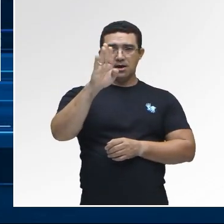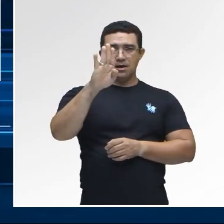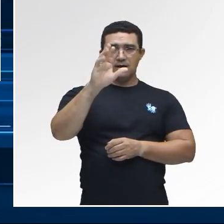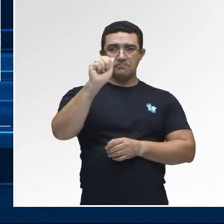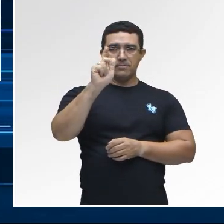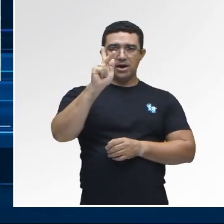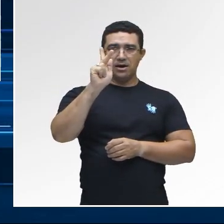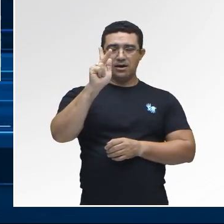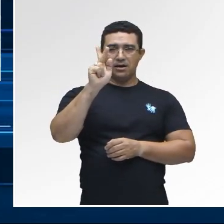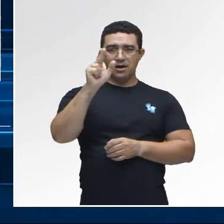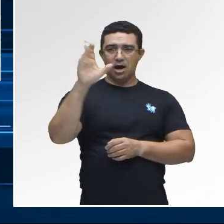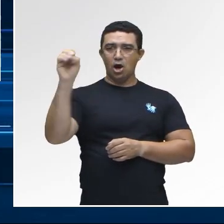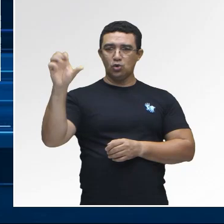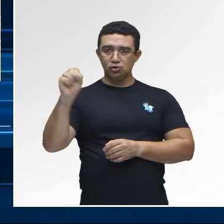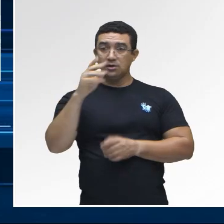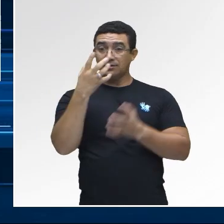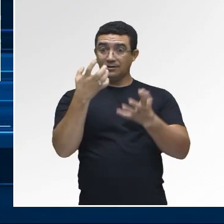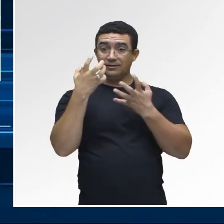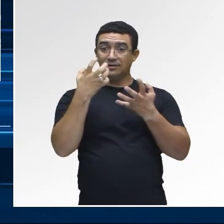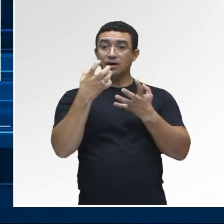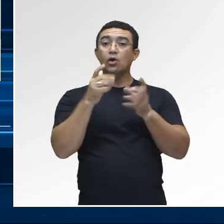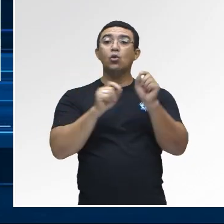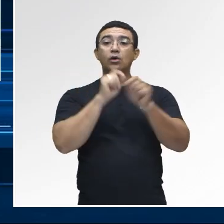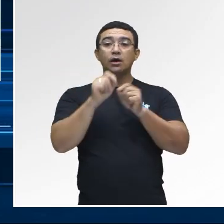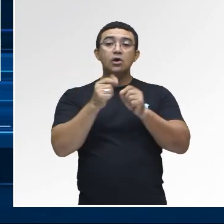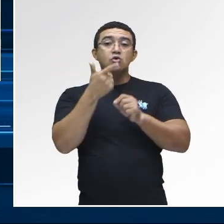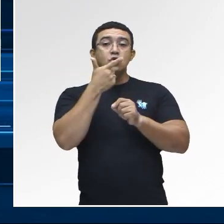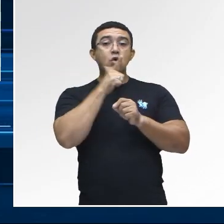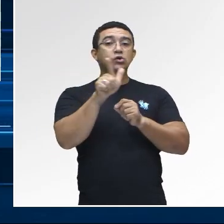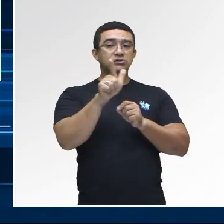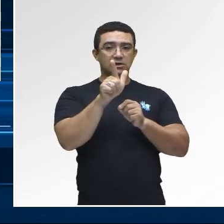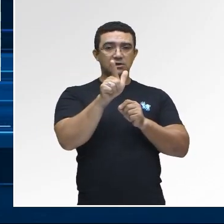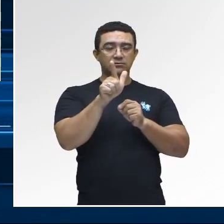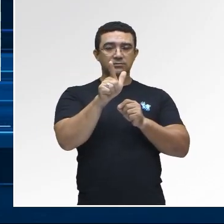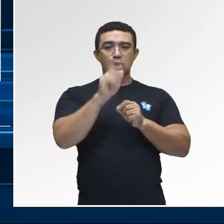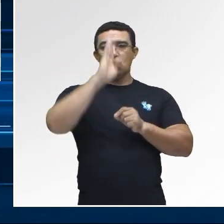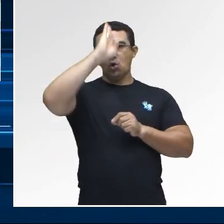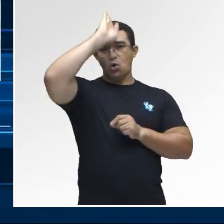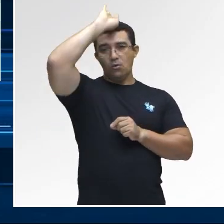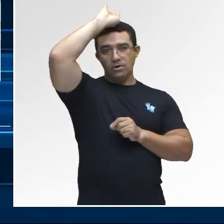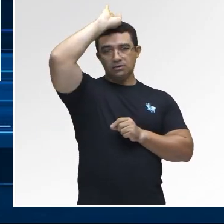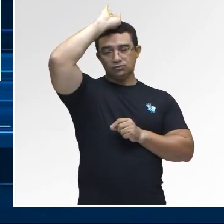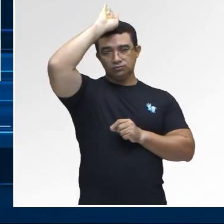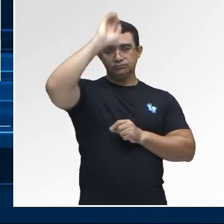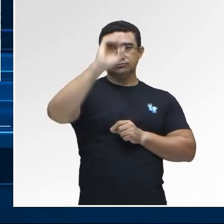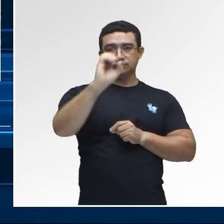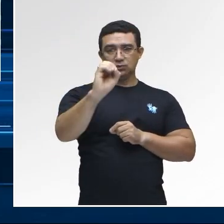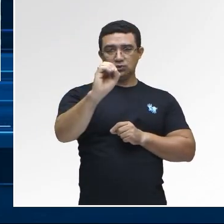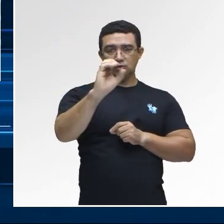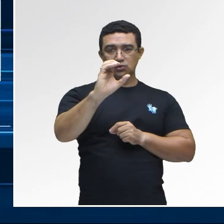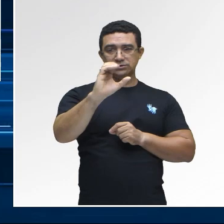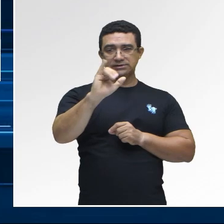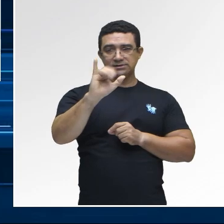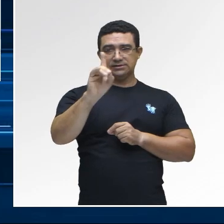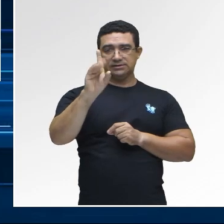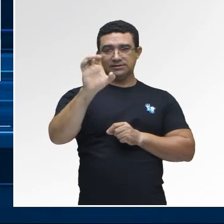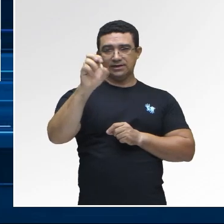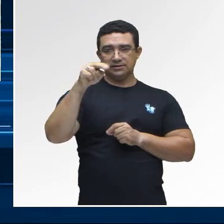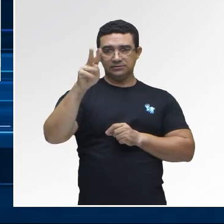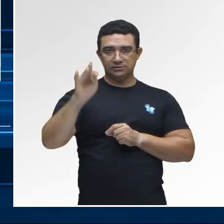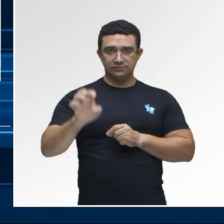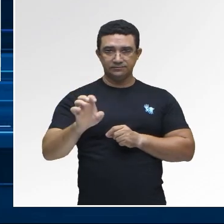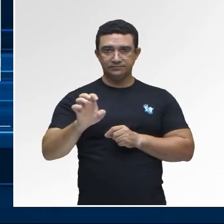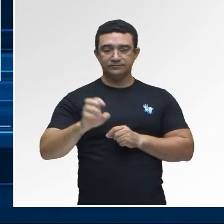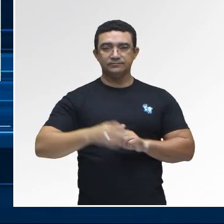Os romanos chegaram até aqui, né? A ilhazinha dos saxões, dos anglo-saxões, que depois vão ocupar esse território. Então, como eu falei